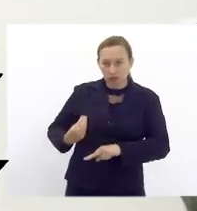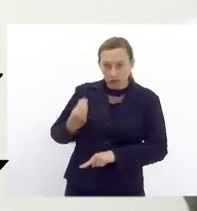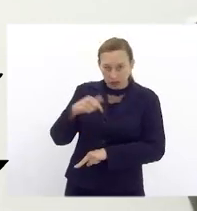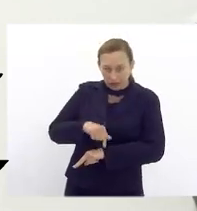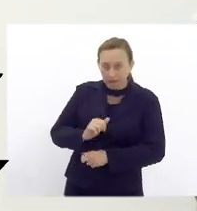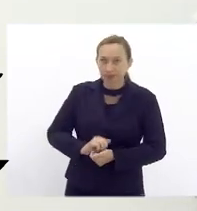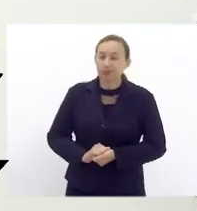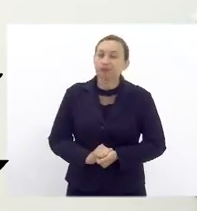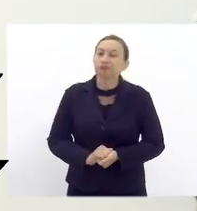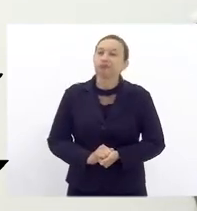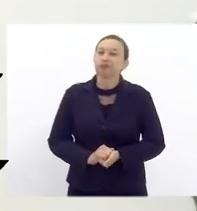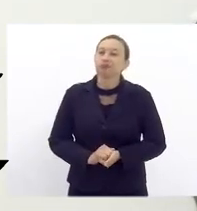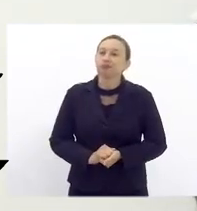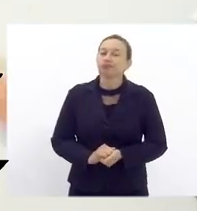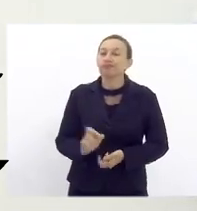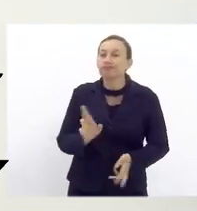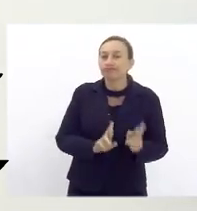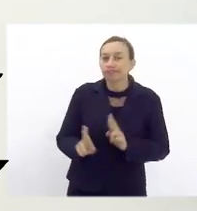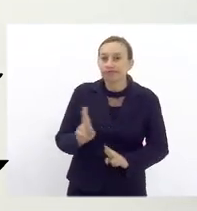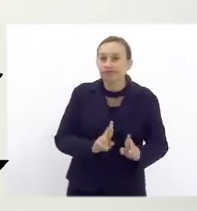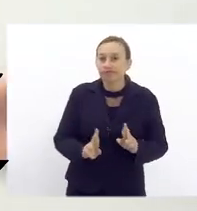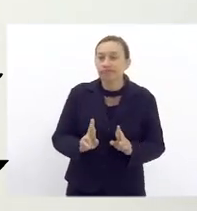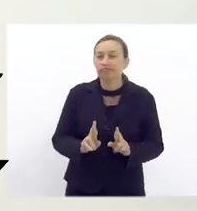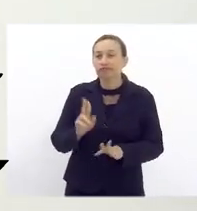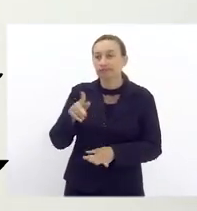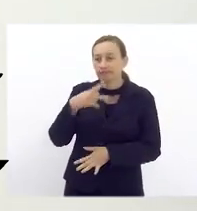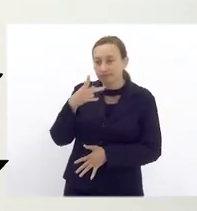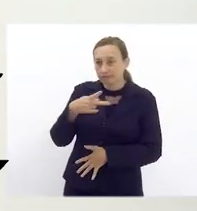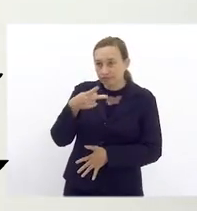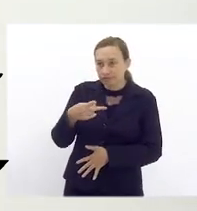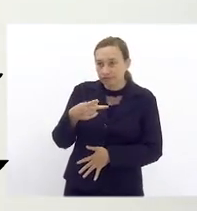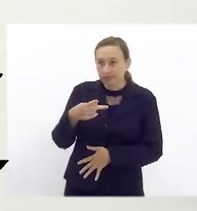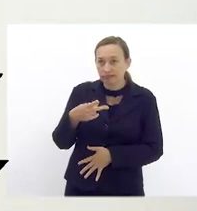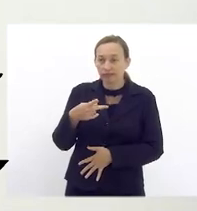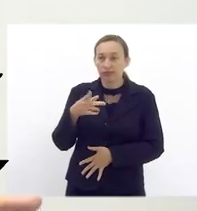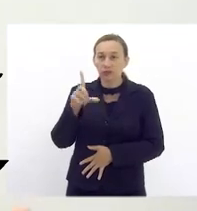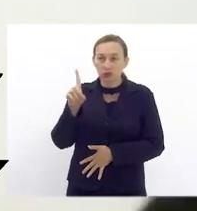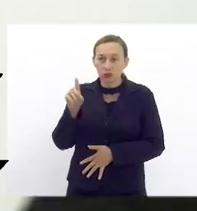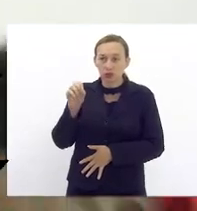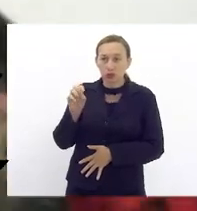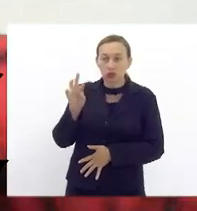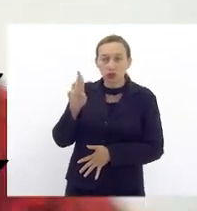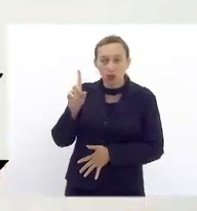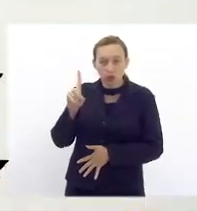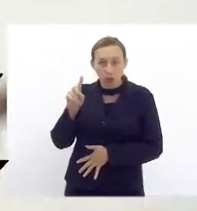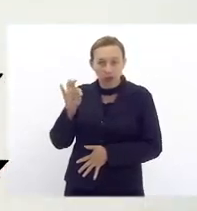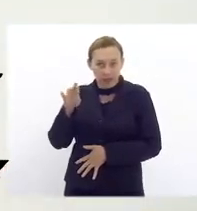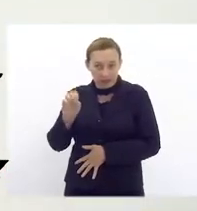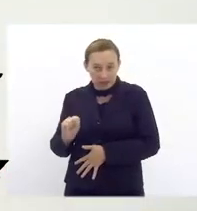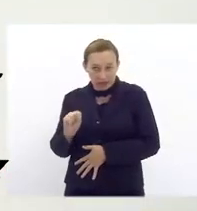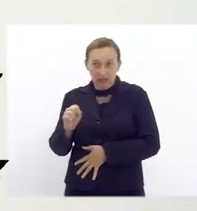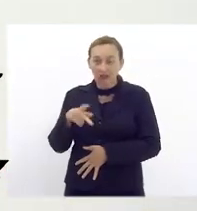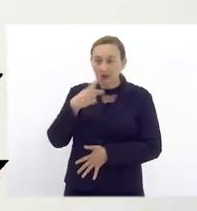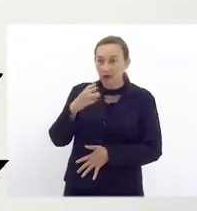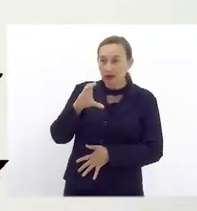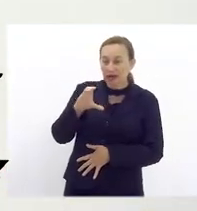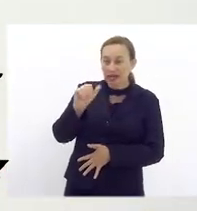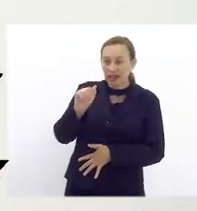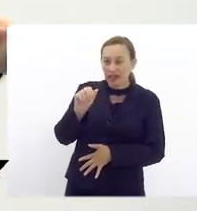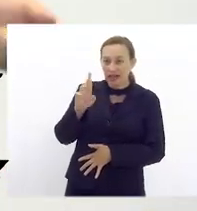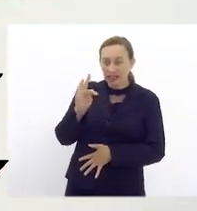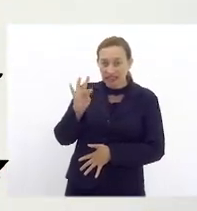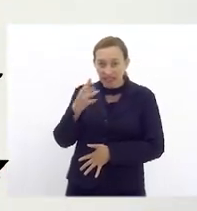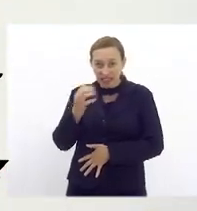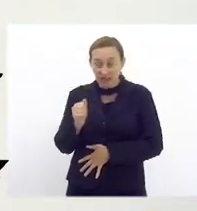aqui em relação ao comentário que a senhora Dolores trouxe em relação a cartilha eu vou fazer um apanhado muito